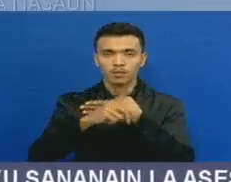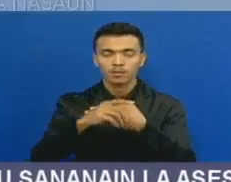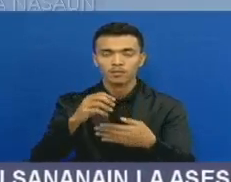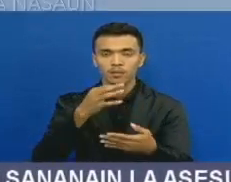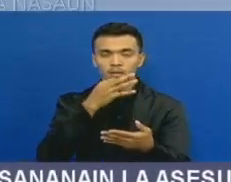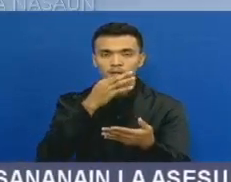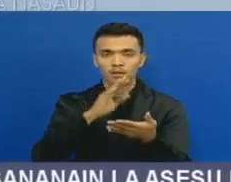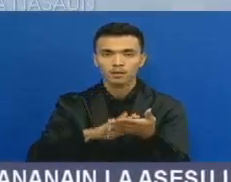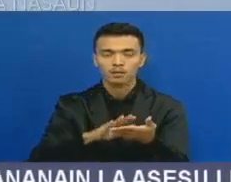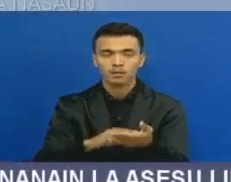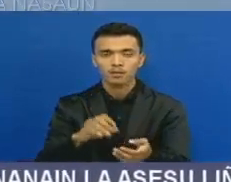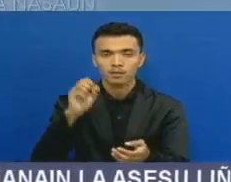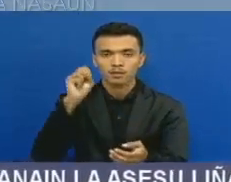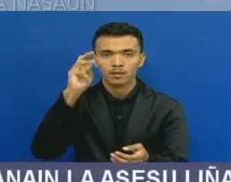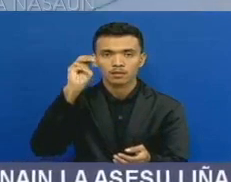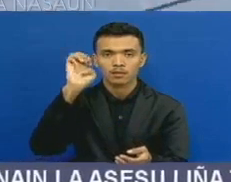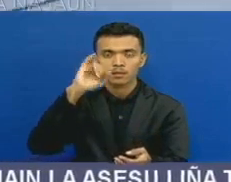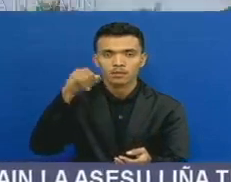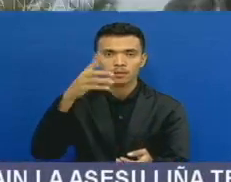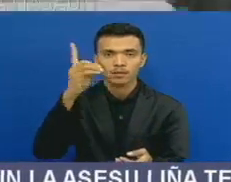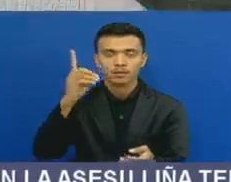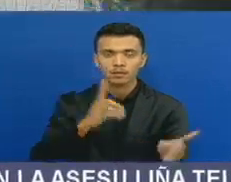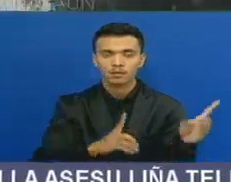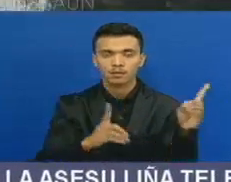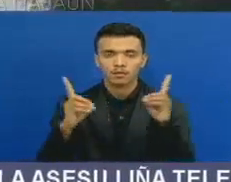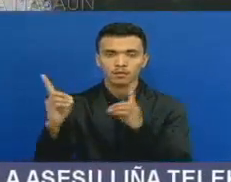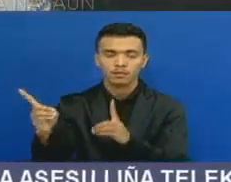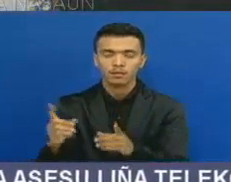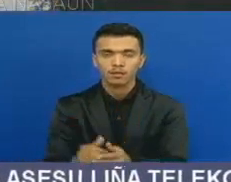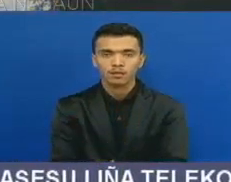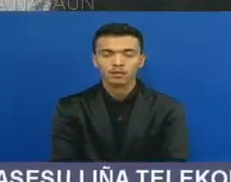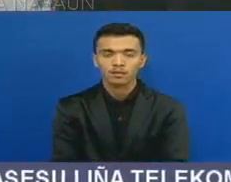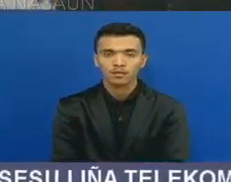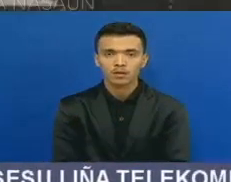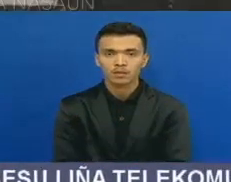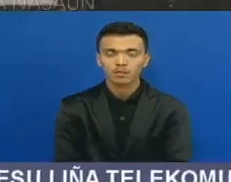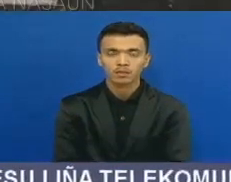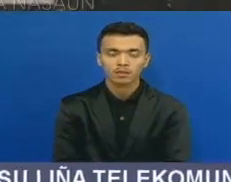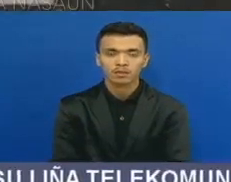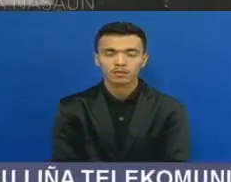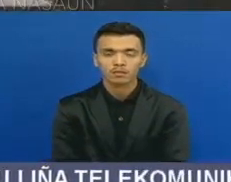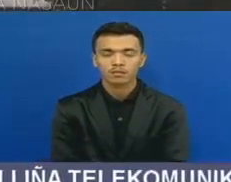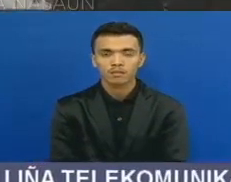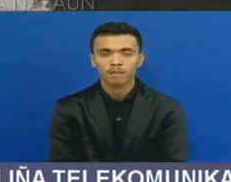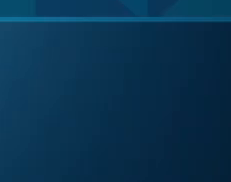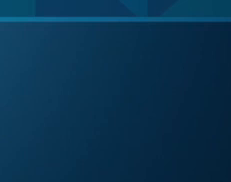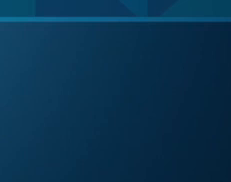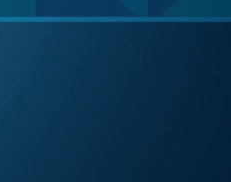Escolar NBMZ estabelece ONA Lihusi Fronteira Bobonaro Humberto dos Santos, RTTL.